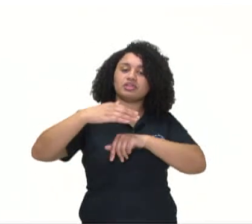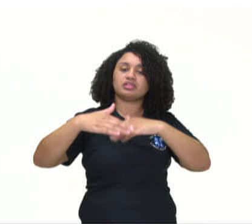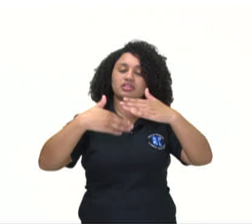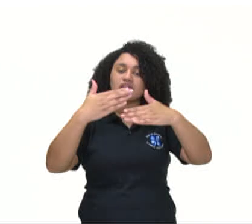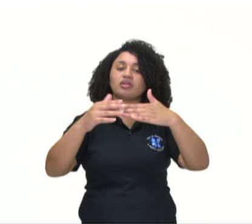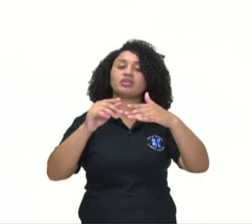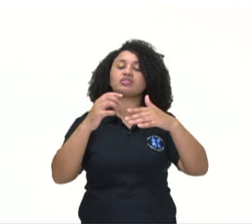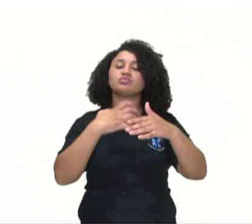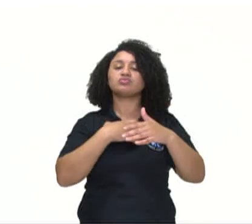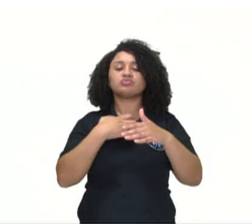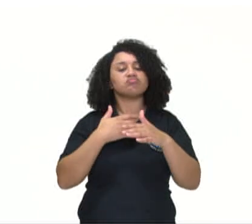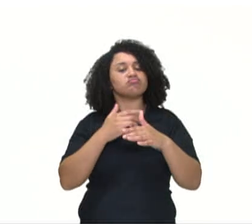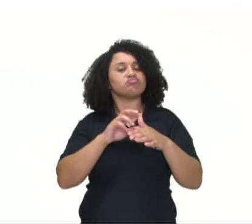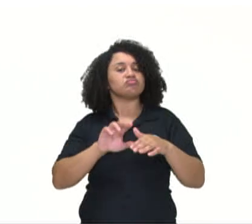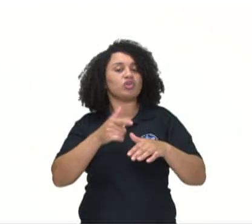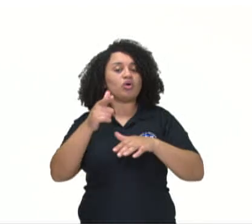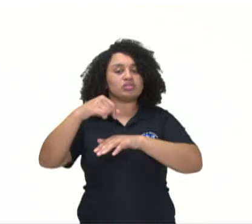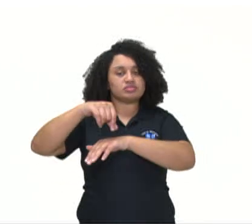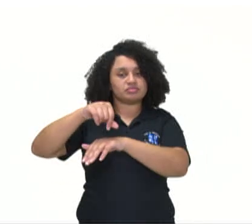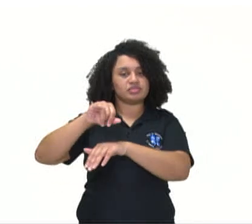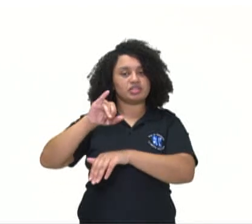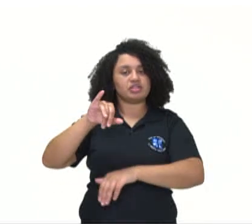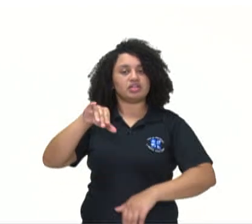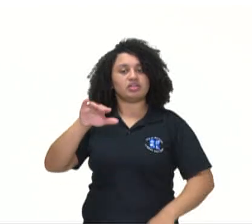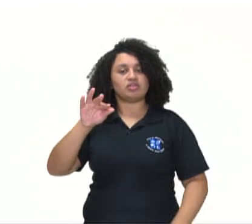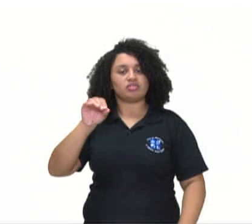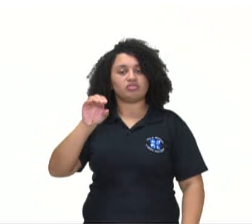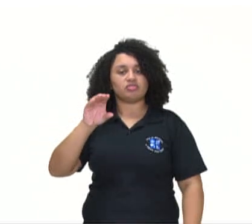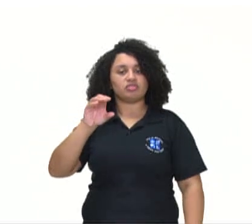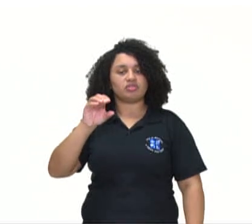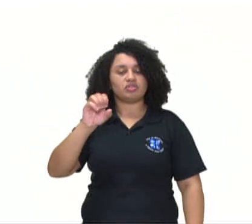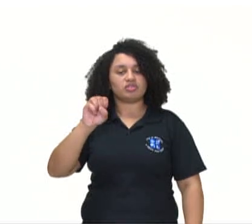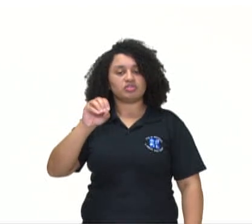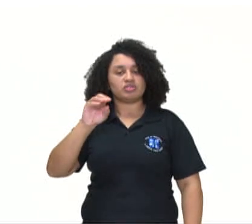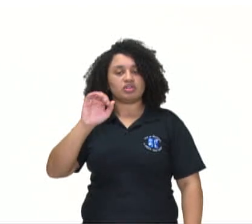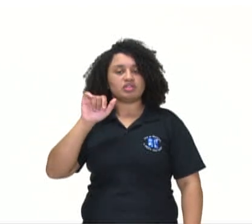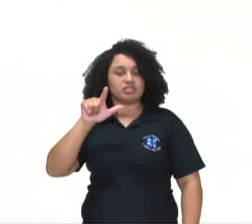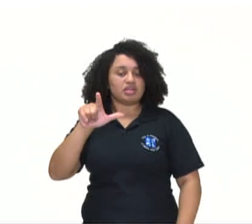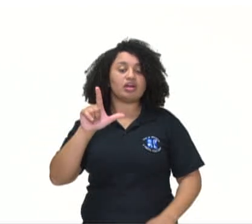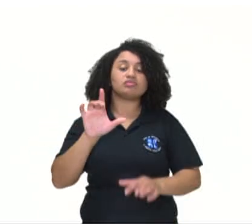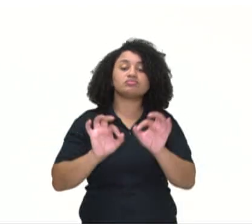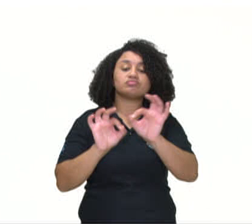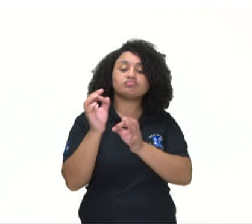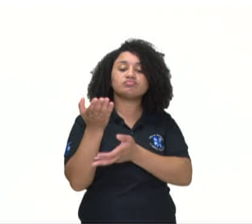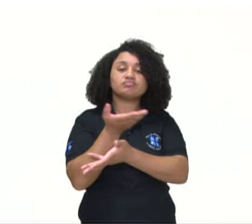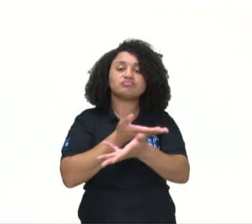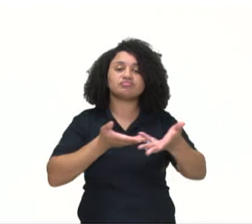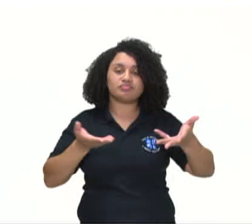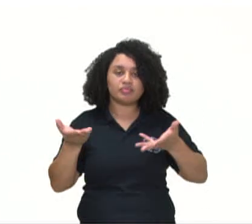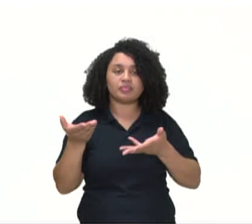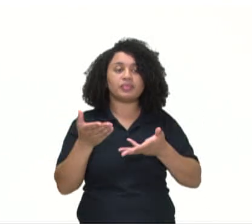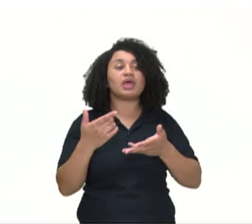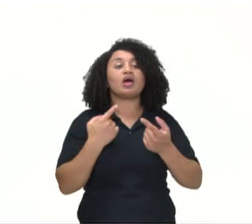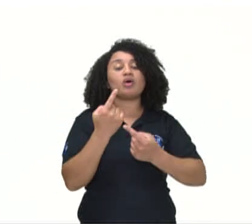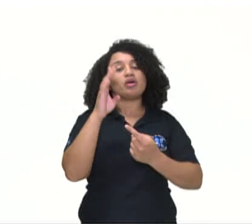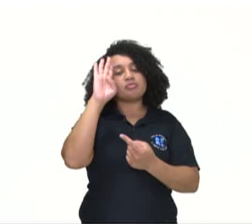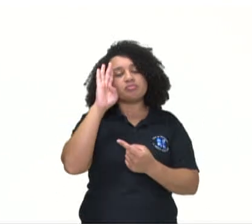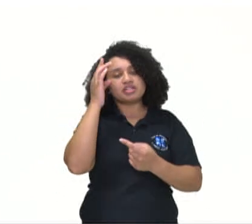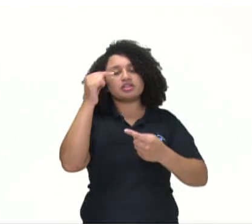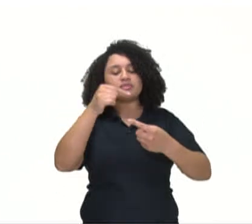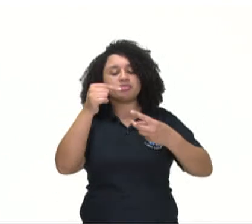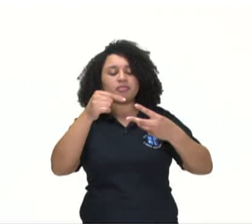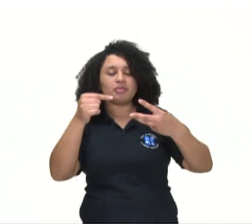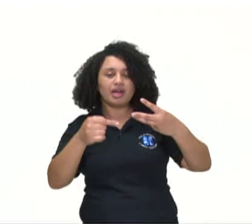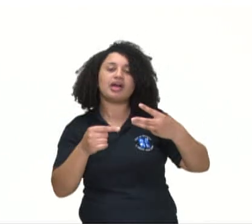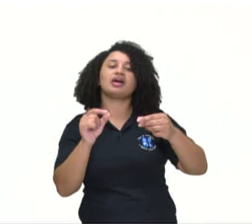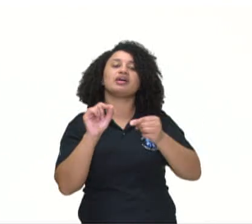o modelo informacional, gerando grande modificação na produção do espaço geográfico. Qual o principal fato histórico que contribuiu para a formação